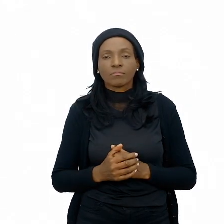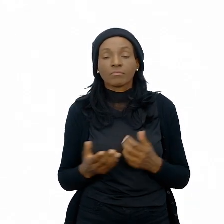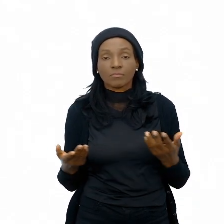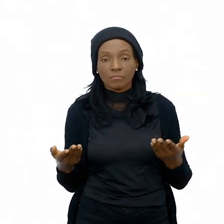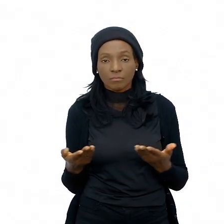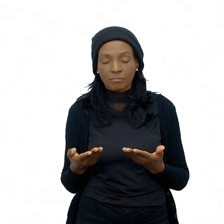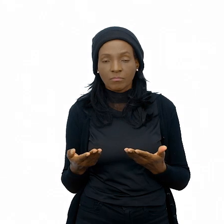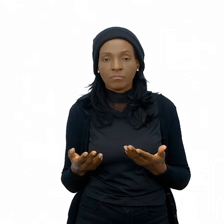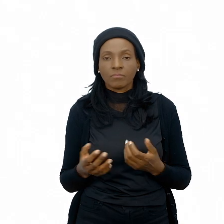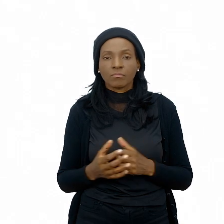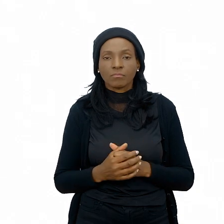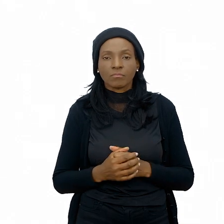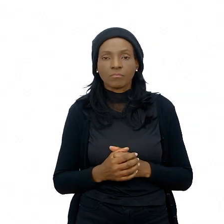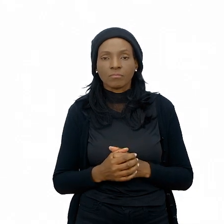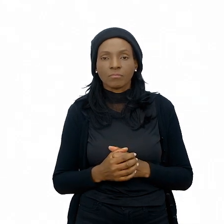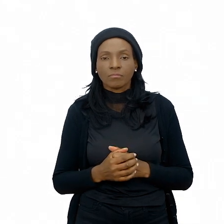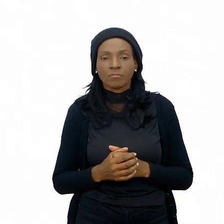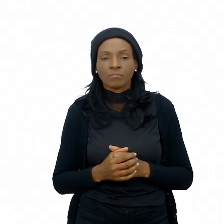Agora,